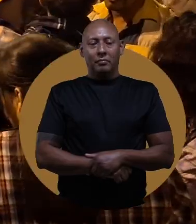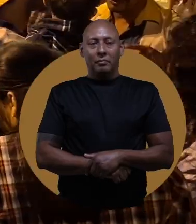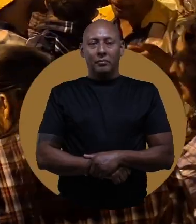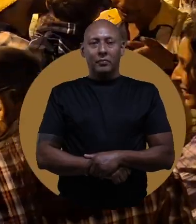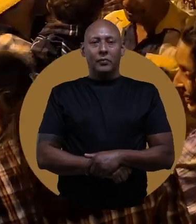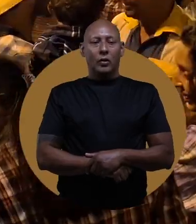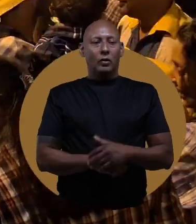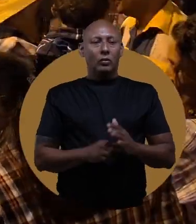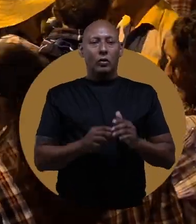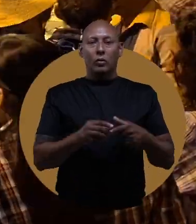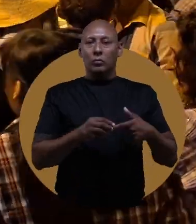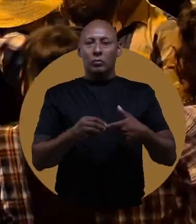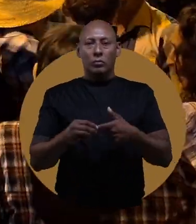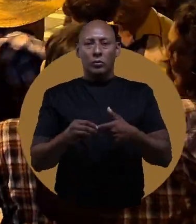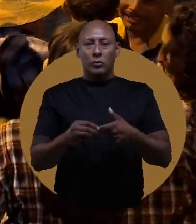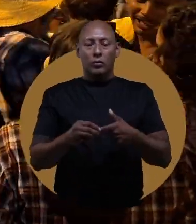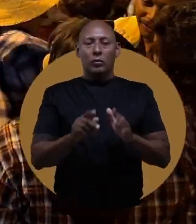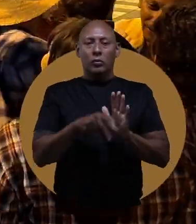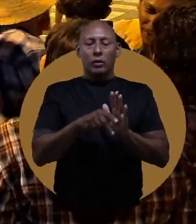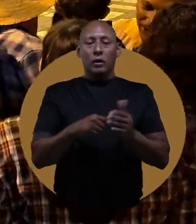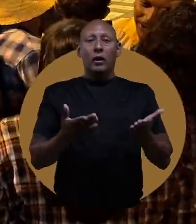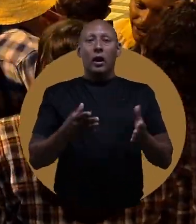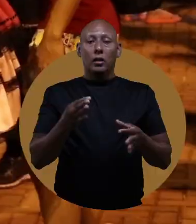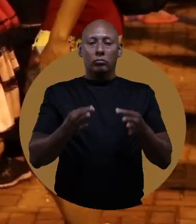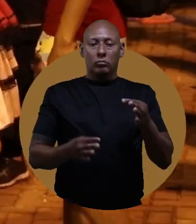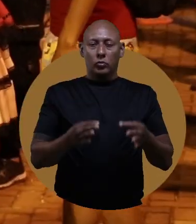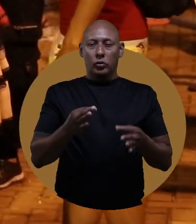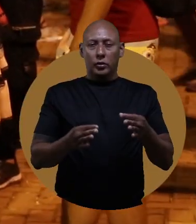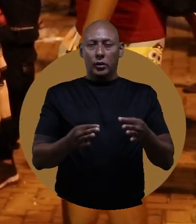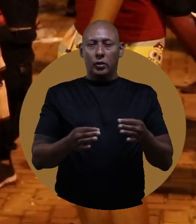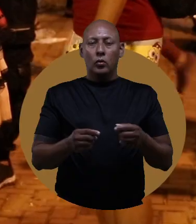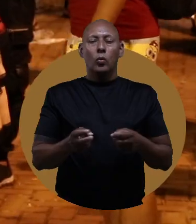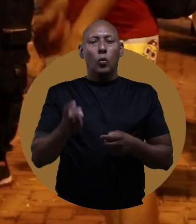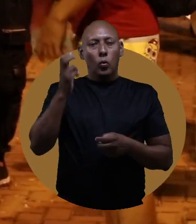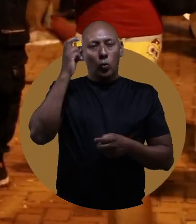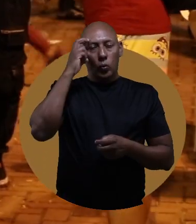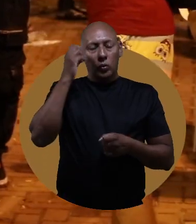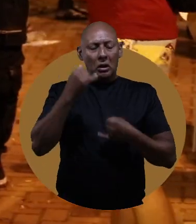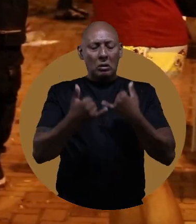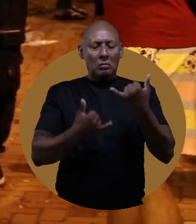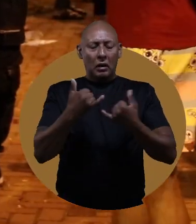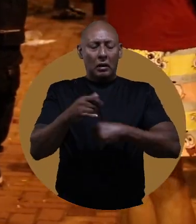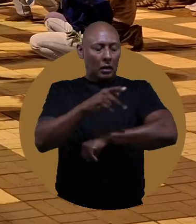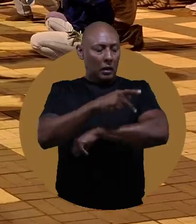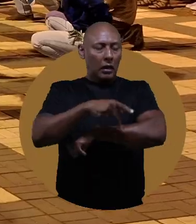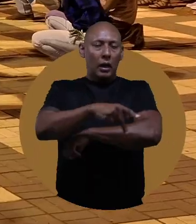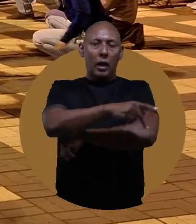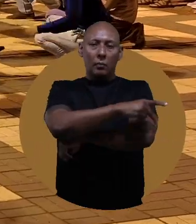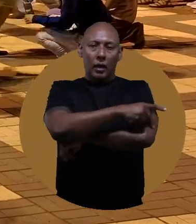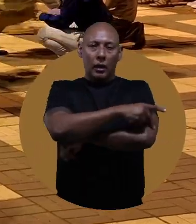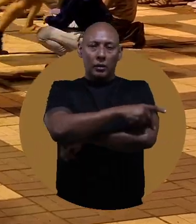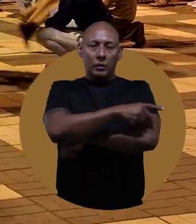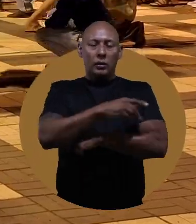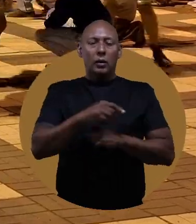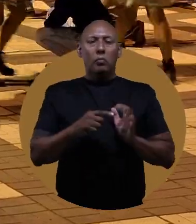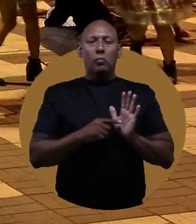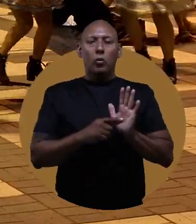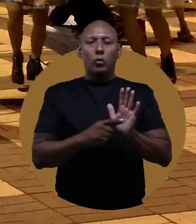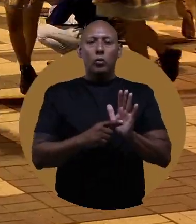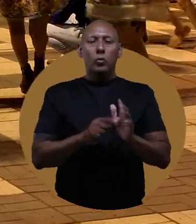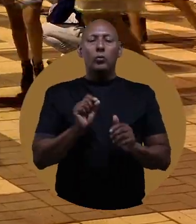Um dos pontos altos do projeto Cadê Nossos Direitos foi o Cultura e Lazer na Praça. Esta etapa